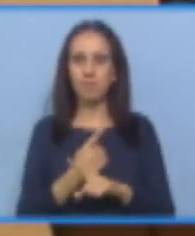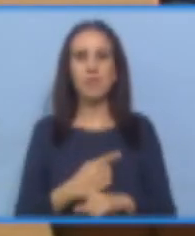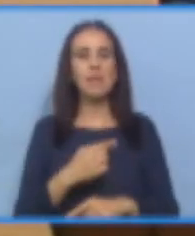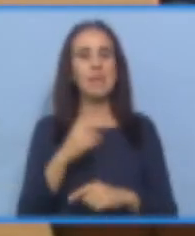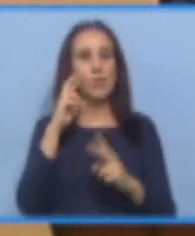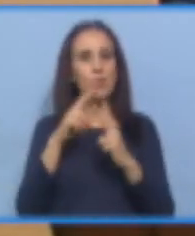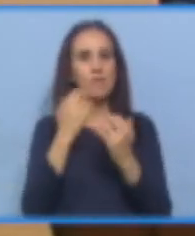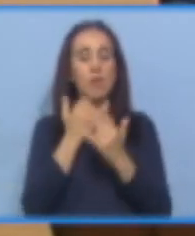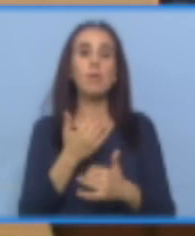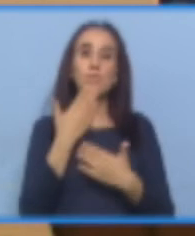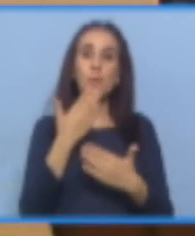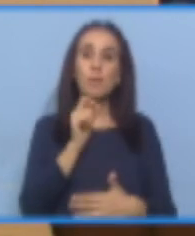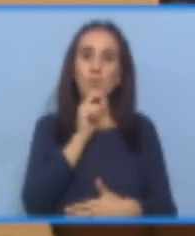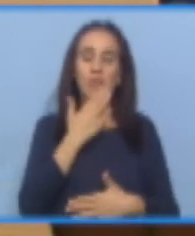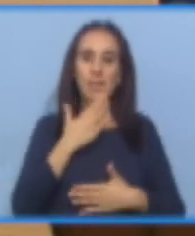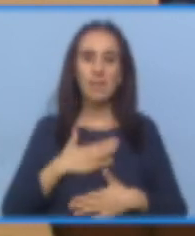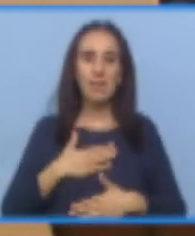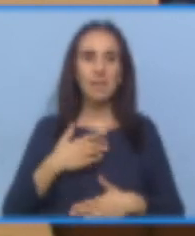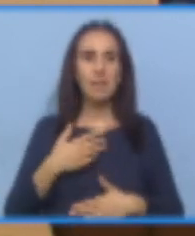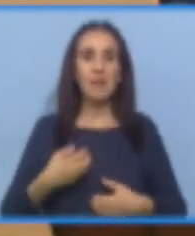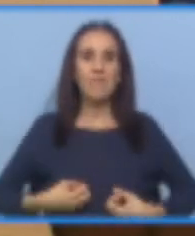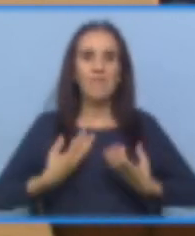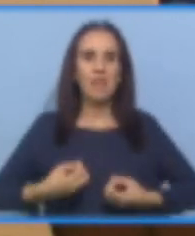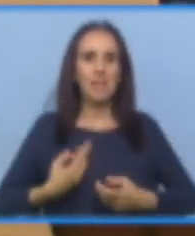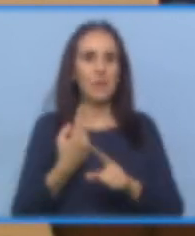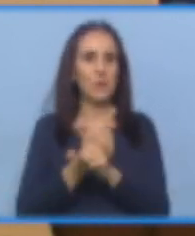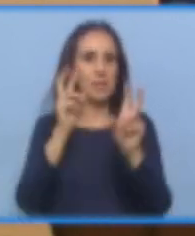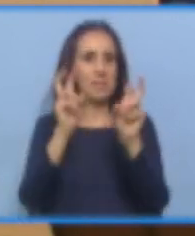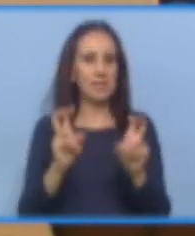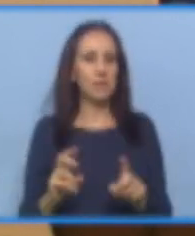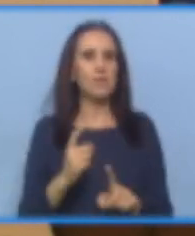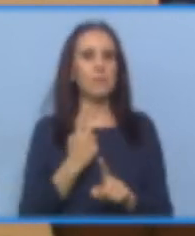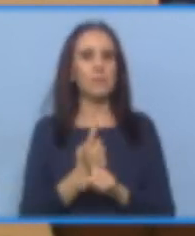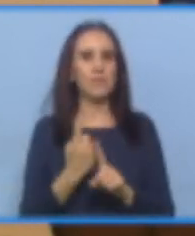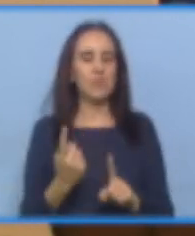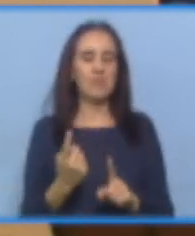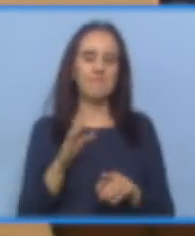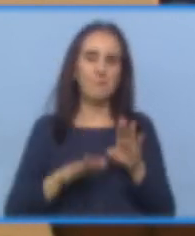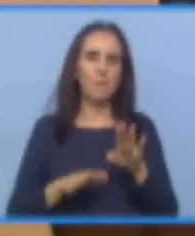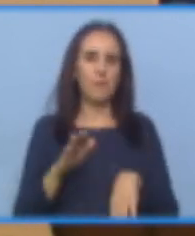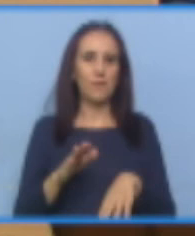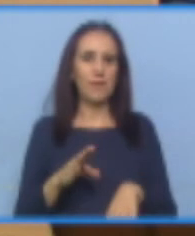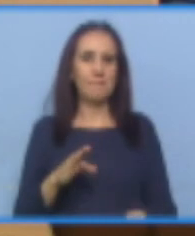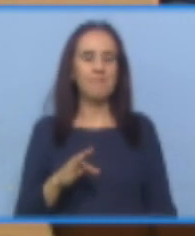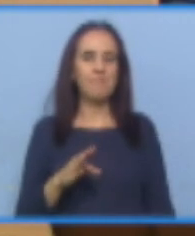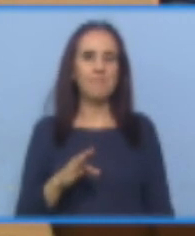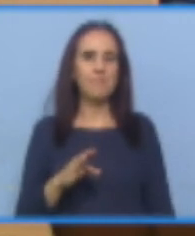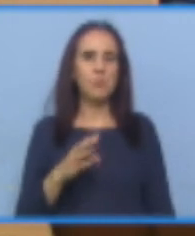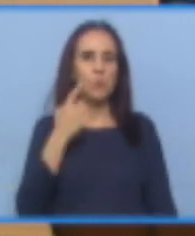Muito obrigado por esta oportunidade que nos dá da gente falar destas coisas, porque às vezes não são assim